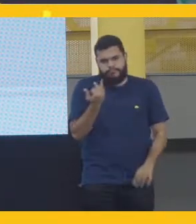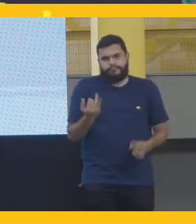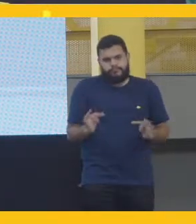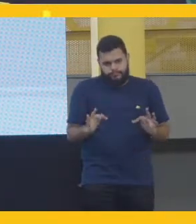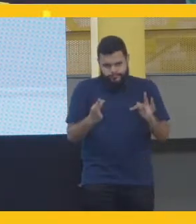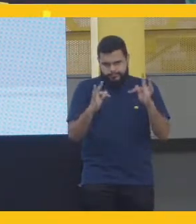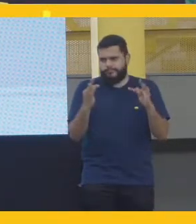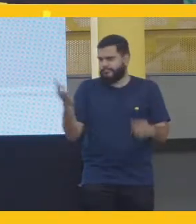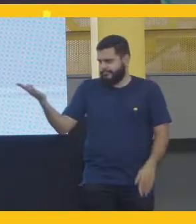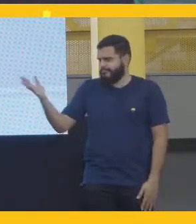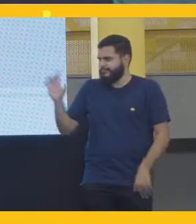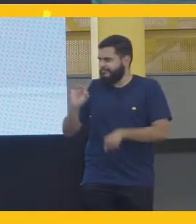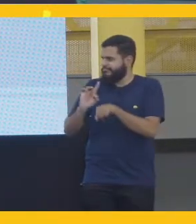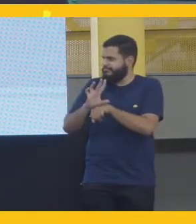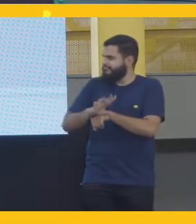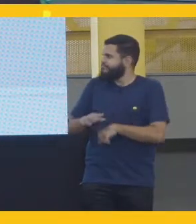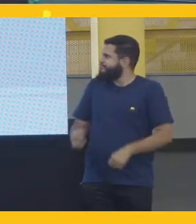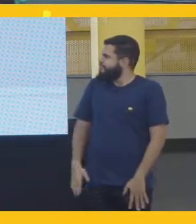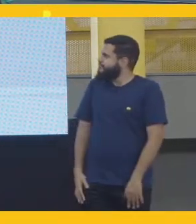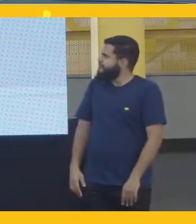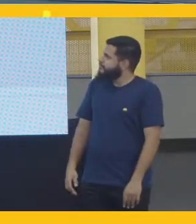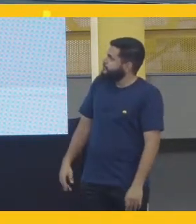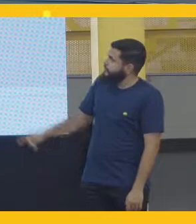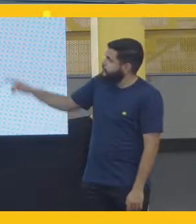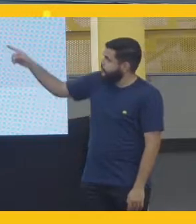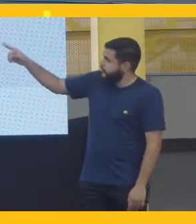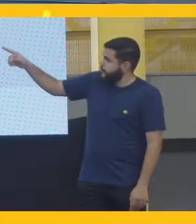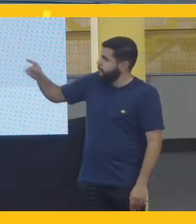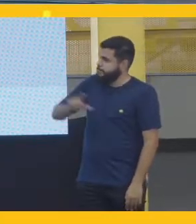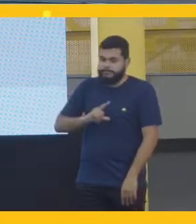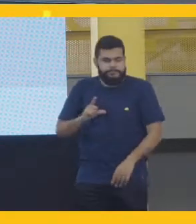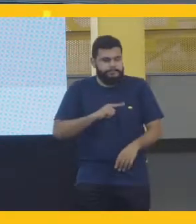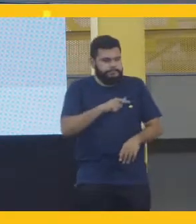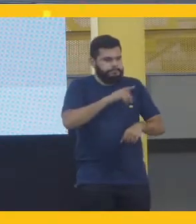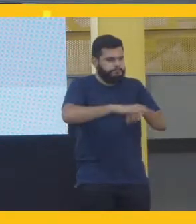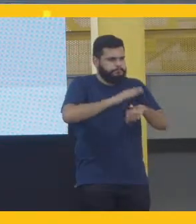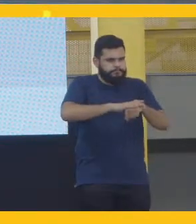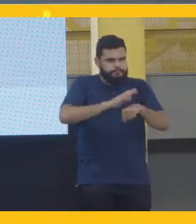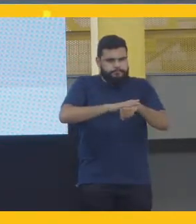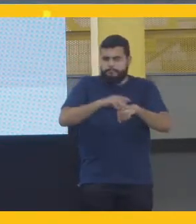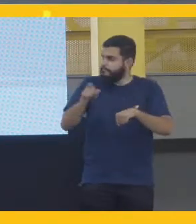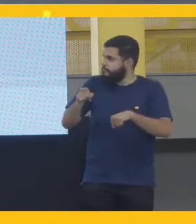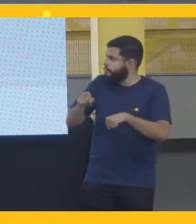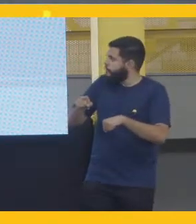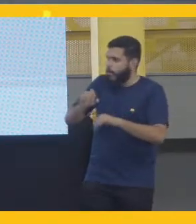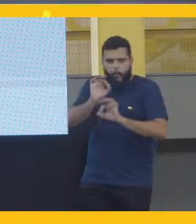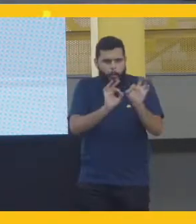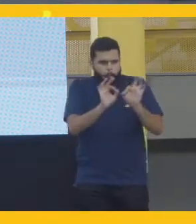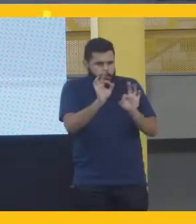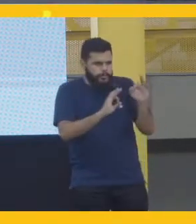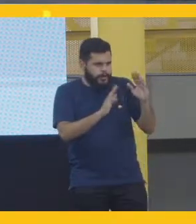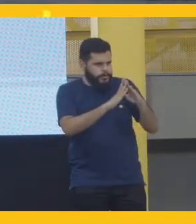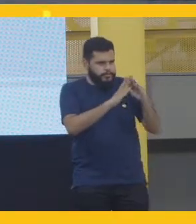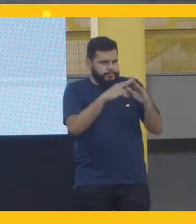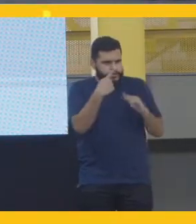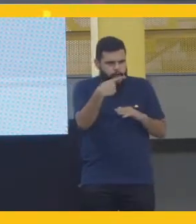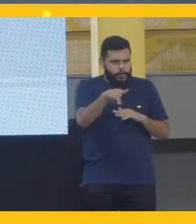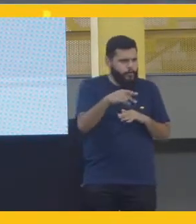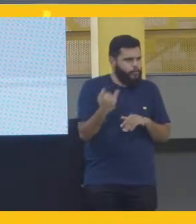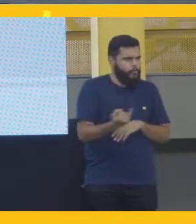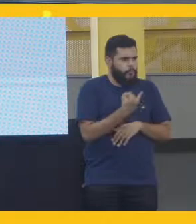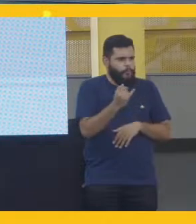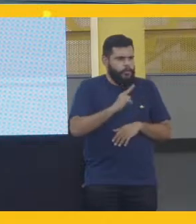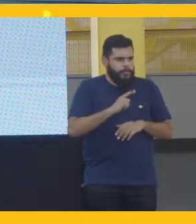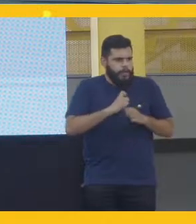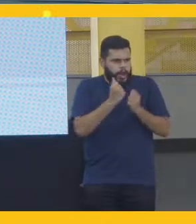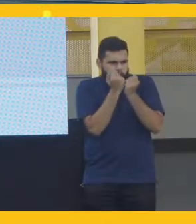futuro. Eita! Então, quando você for fazer o seu estúdio, é importante ter fontes de